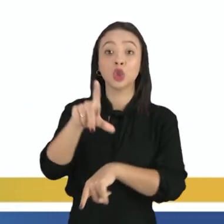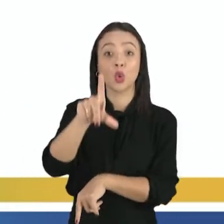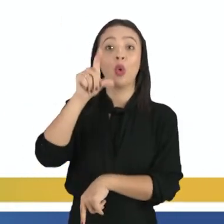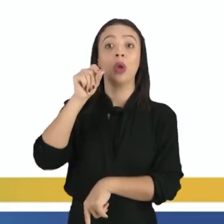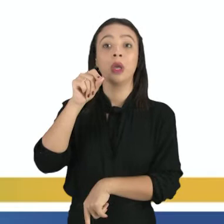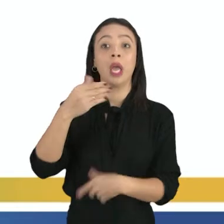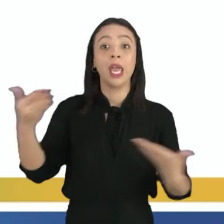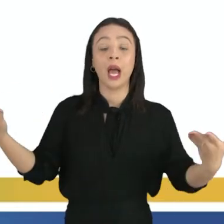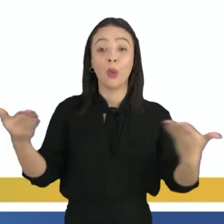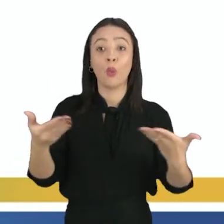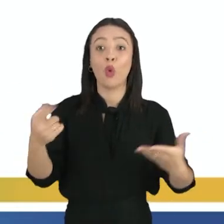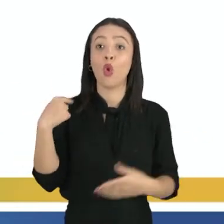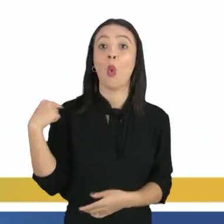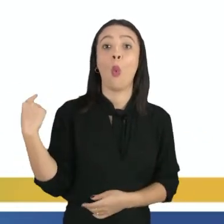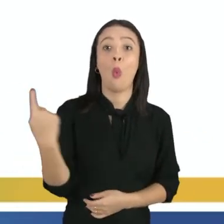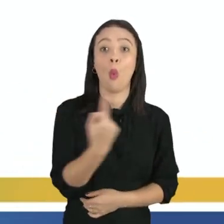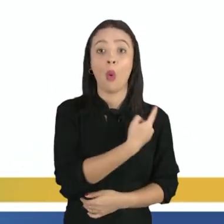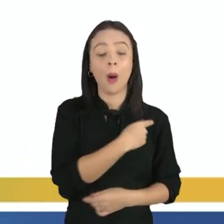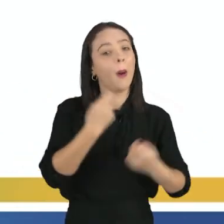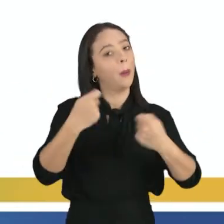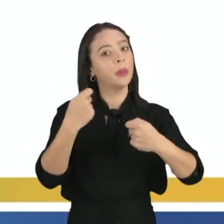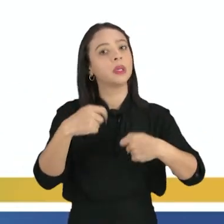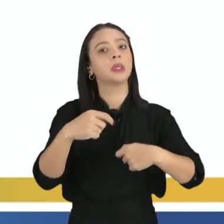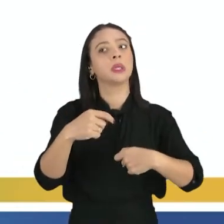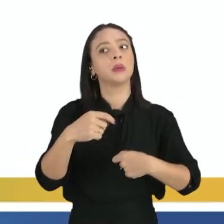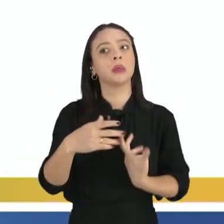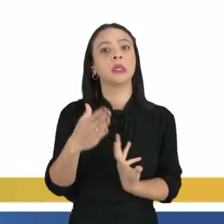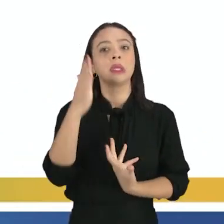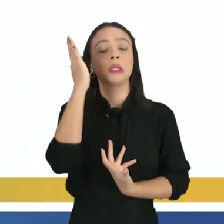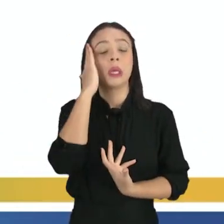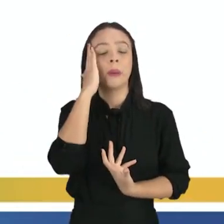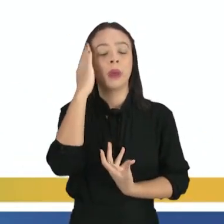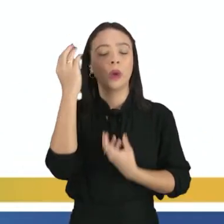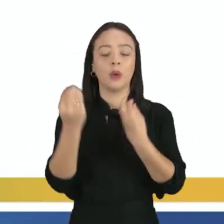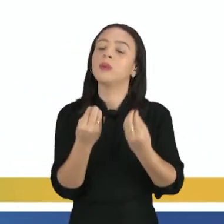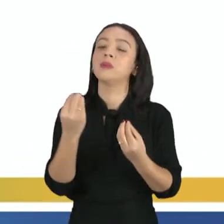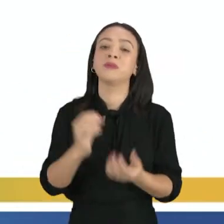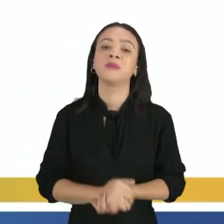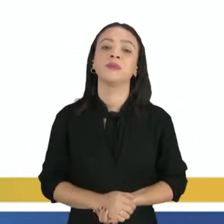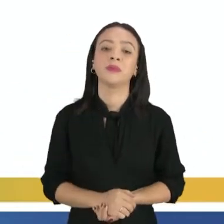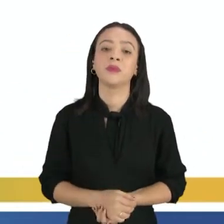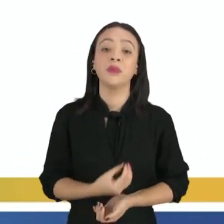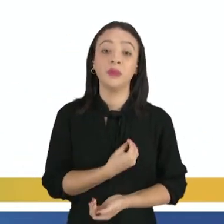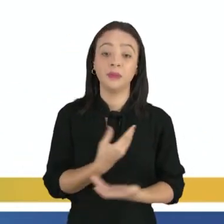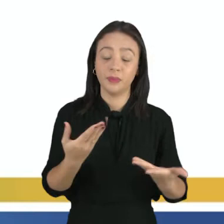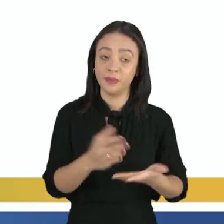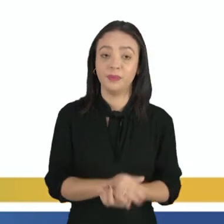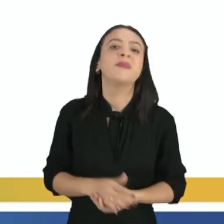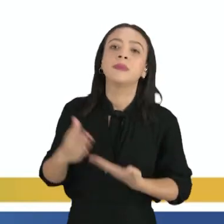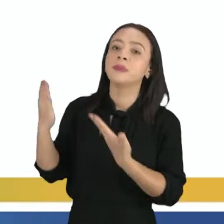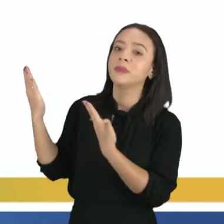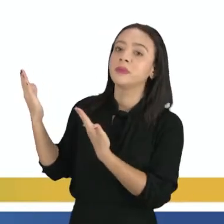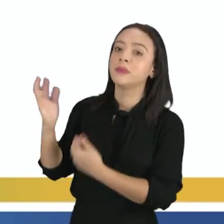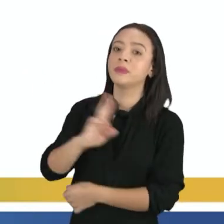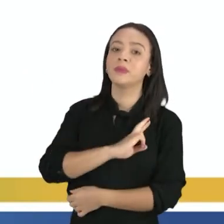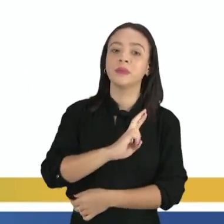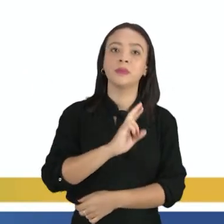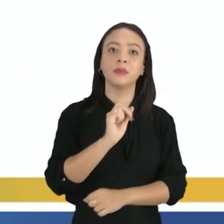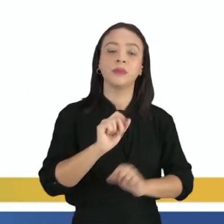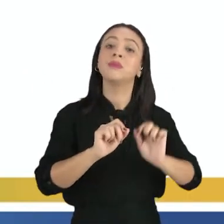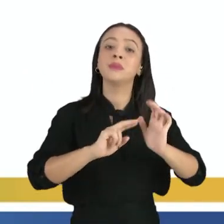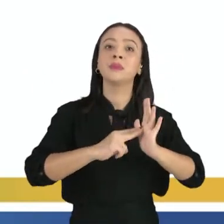escolhas que nós estamos aí lidando com elas agora. Então, a Greta Thunberg, ela representa aí, na minha opinião, a definição